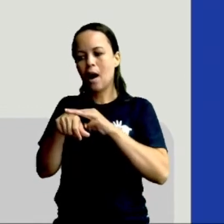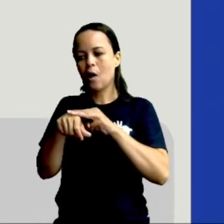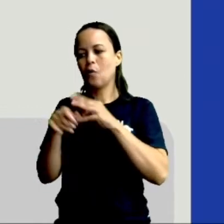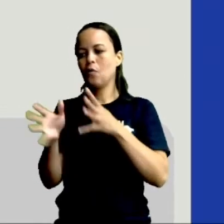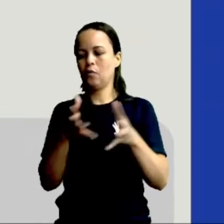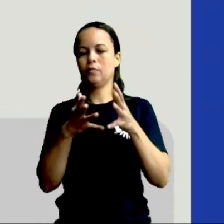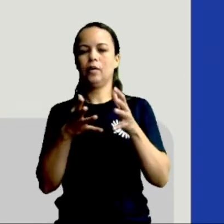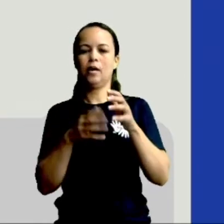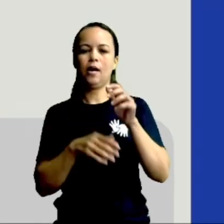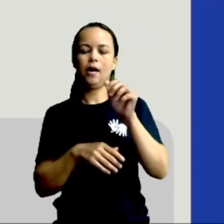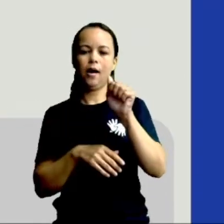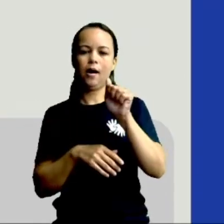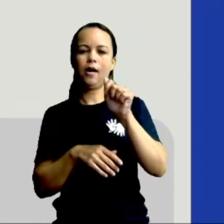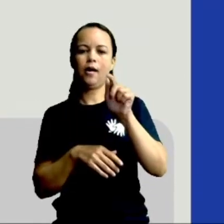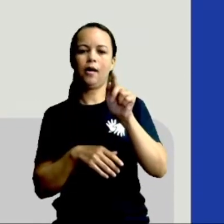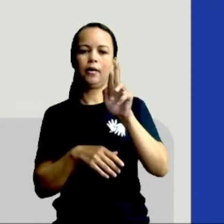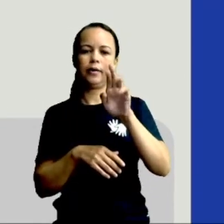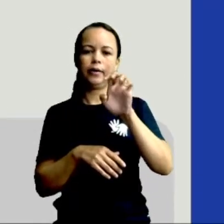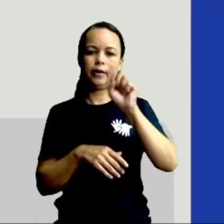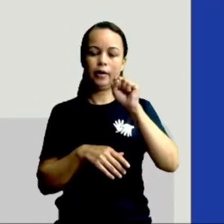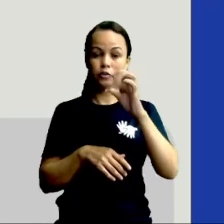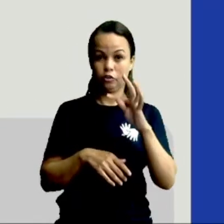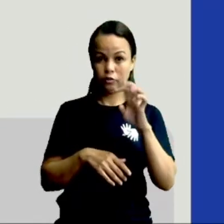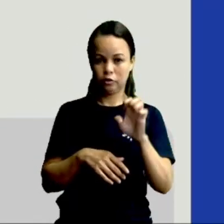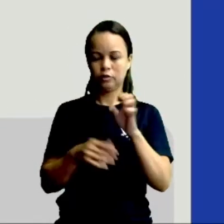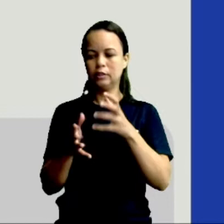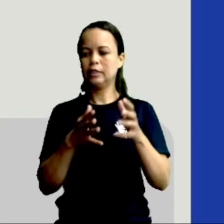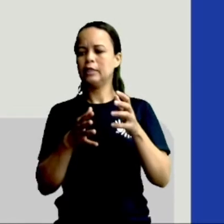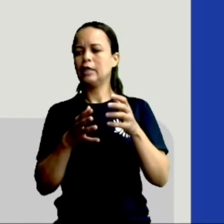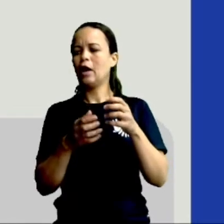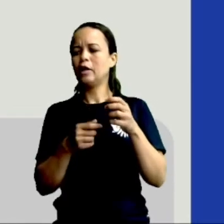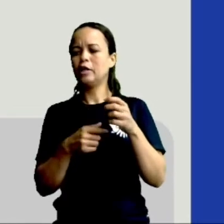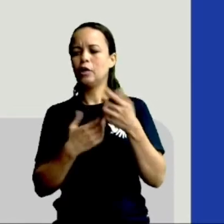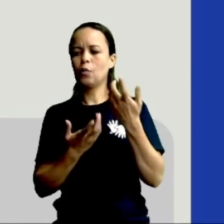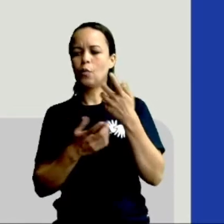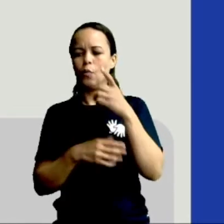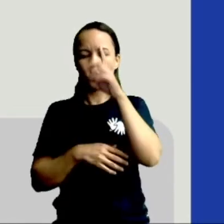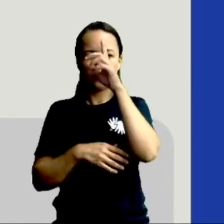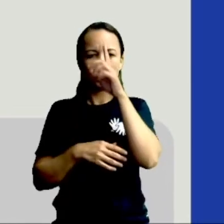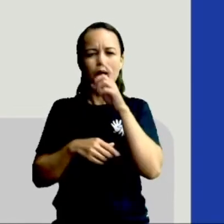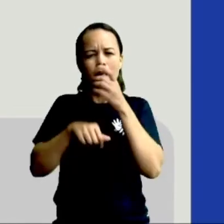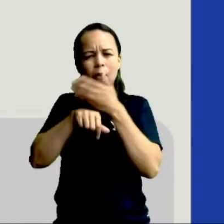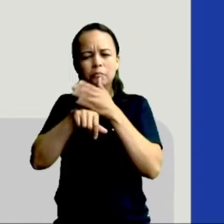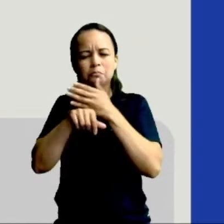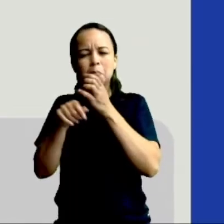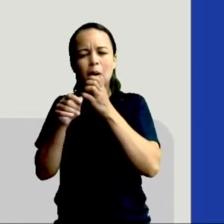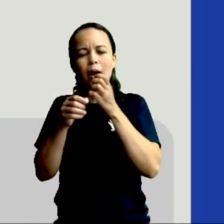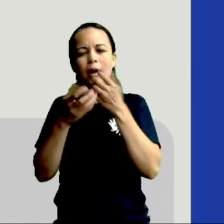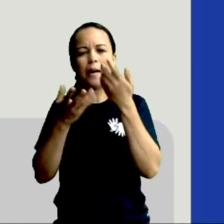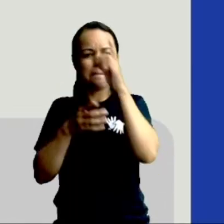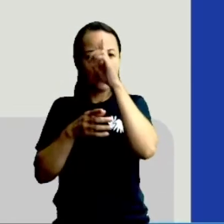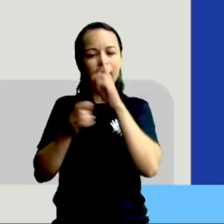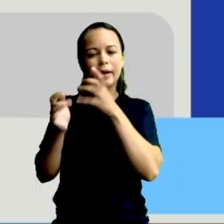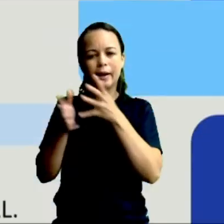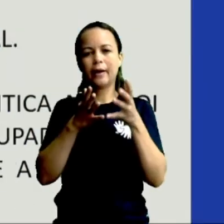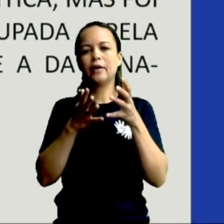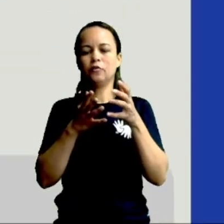salmãozinho, esse laranjinha claro, eu vou ter ela como meio norte, tá? E a gente vai ver um pouquinho de cada